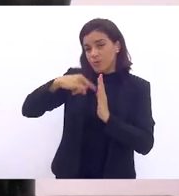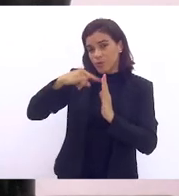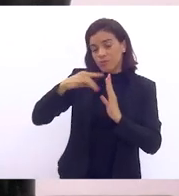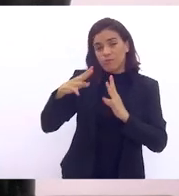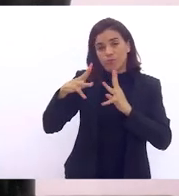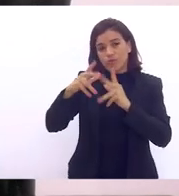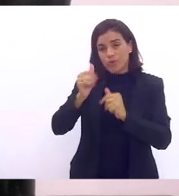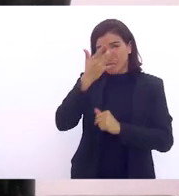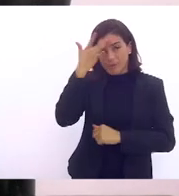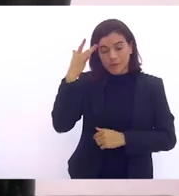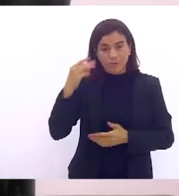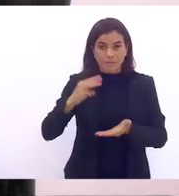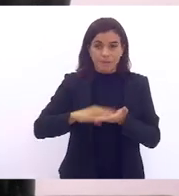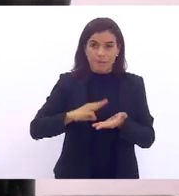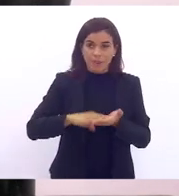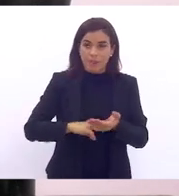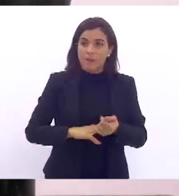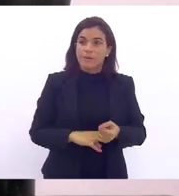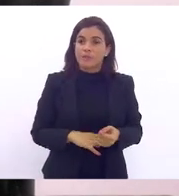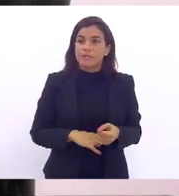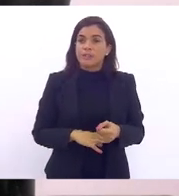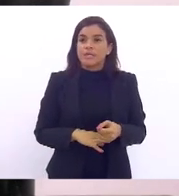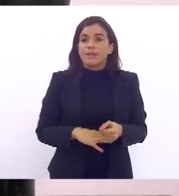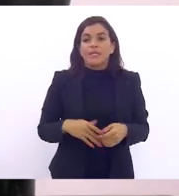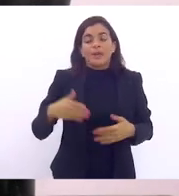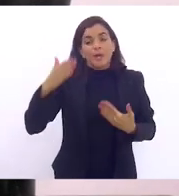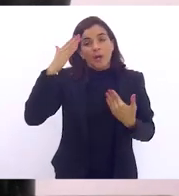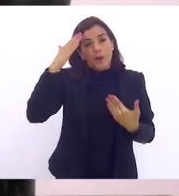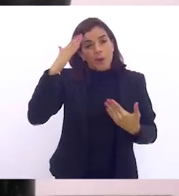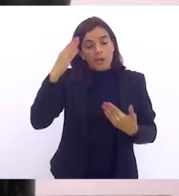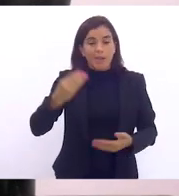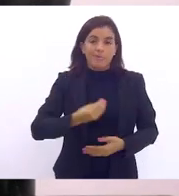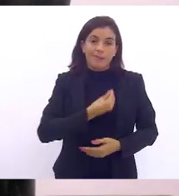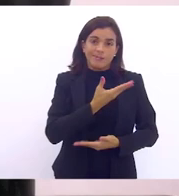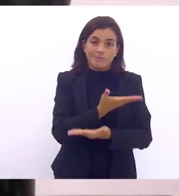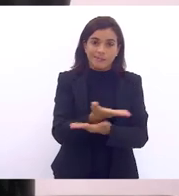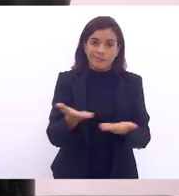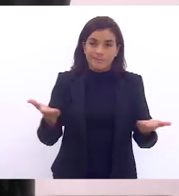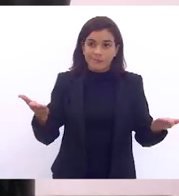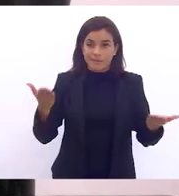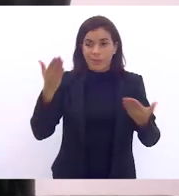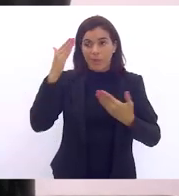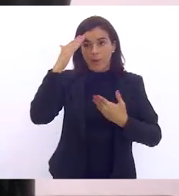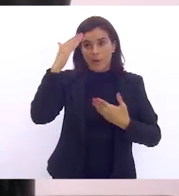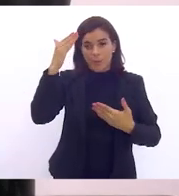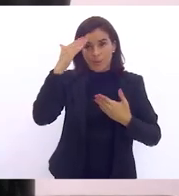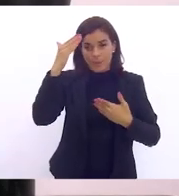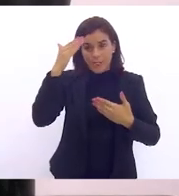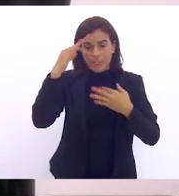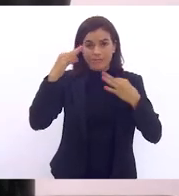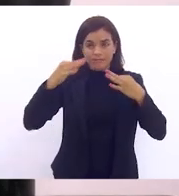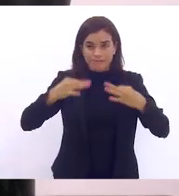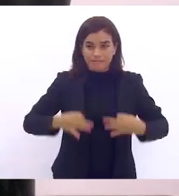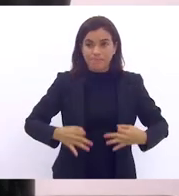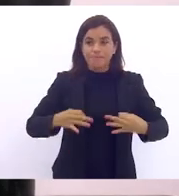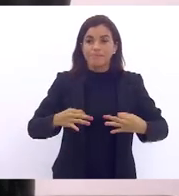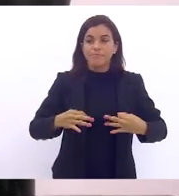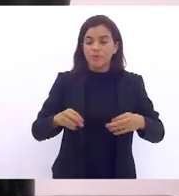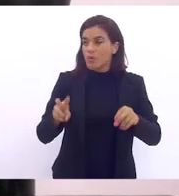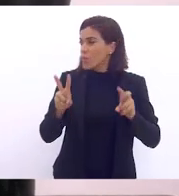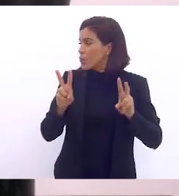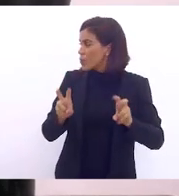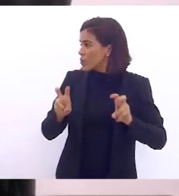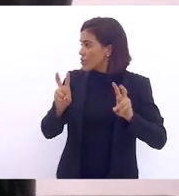participaram hoje e eh Muito obrigado pela presença de todos aqui M muito obrigado mesmo é um tema de